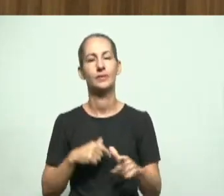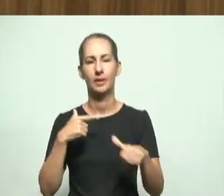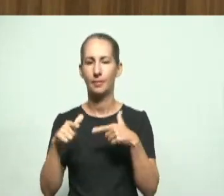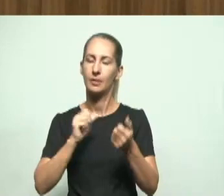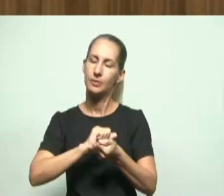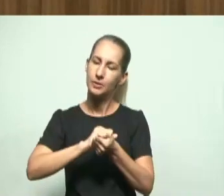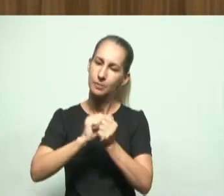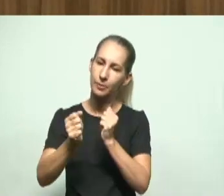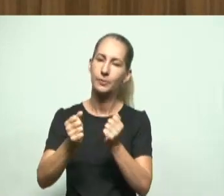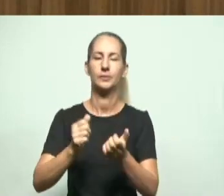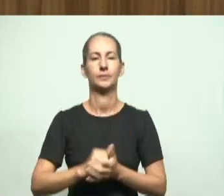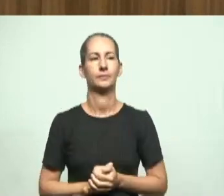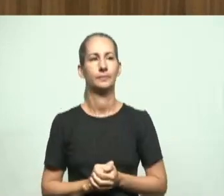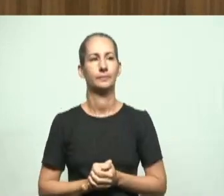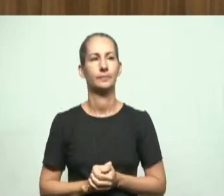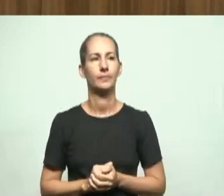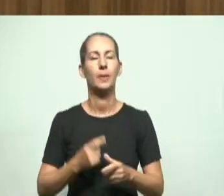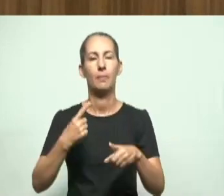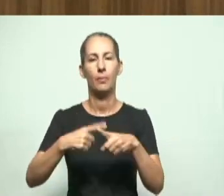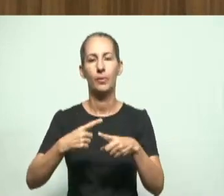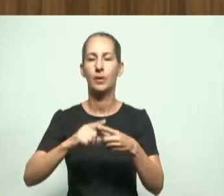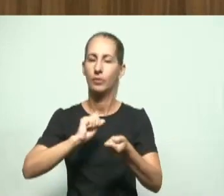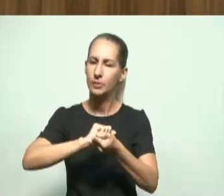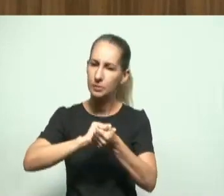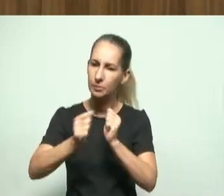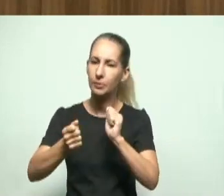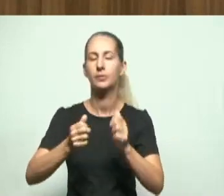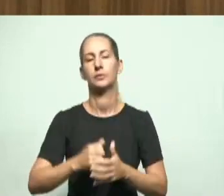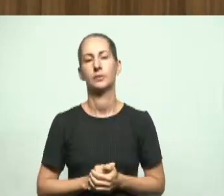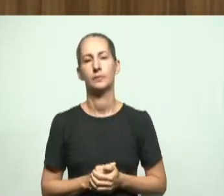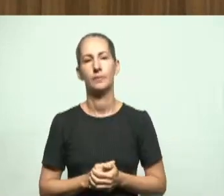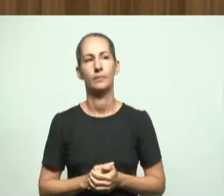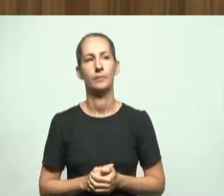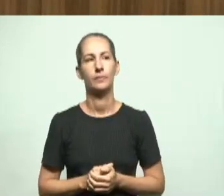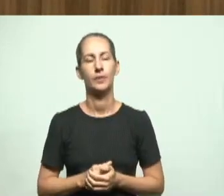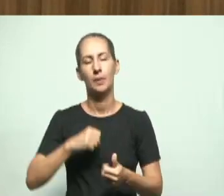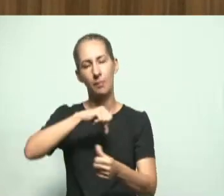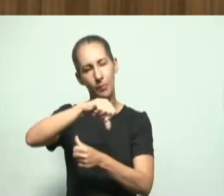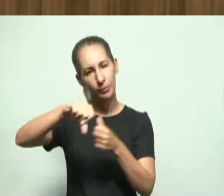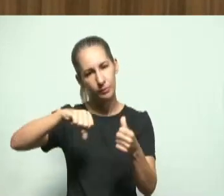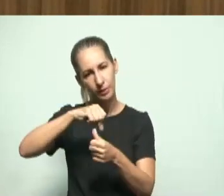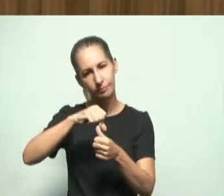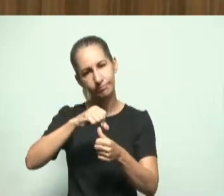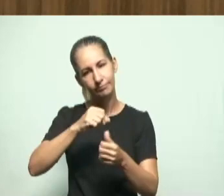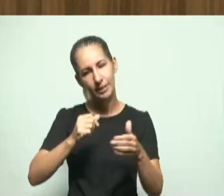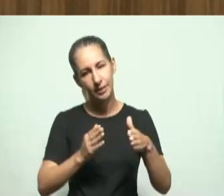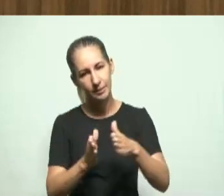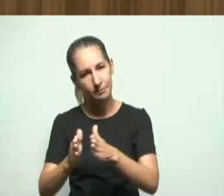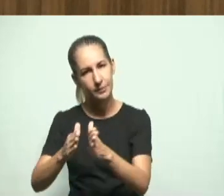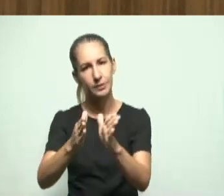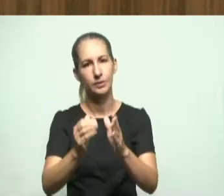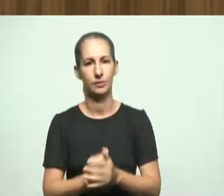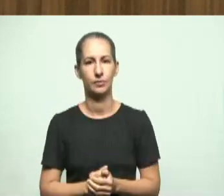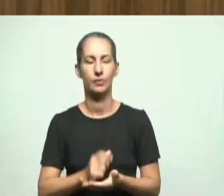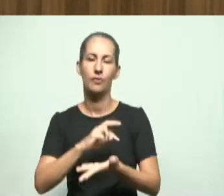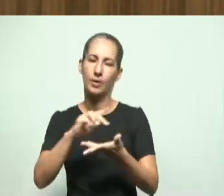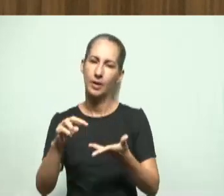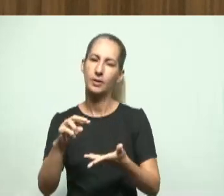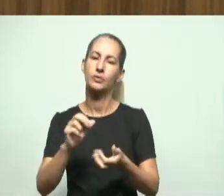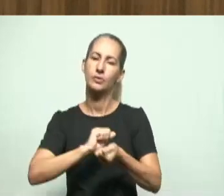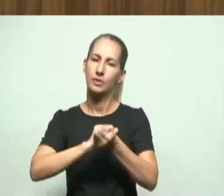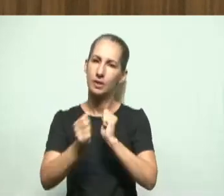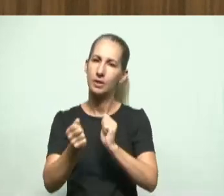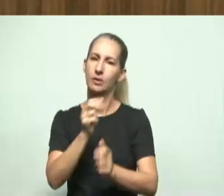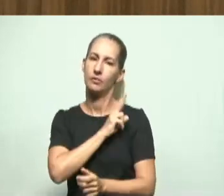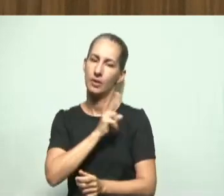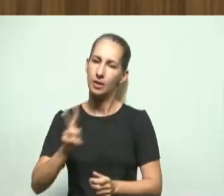esporte, porque o esporte faz, tira você daquele mau caminho. Aqui tem vários vereadores que trabalham com esporte, vereador